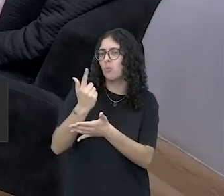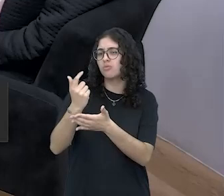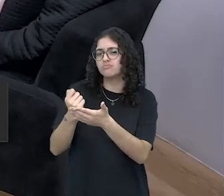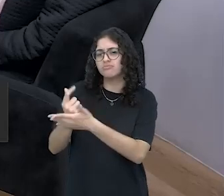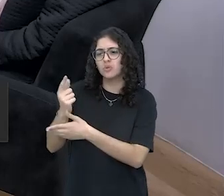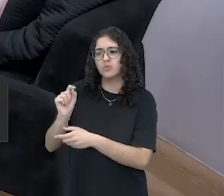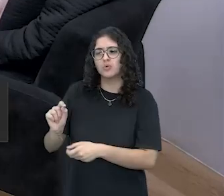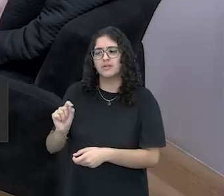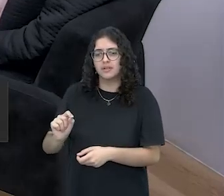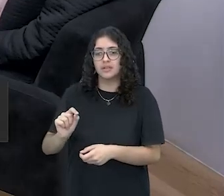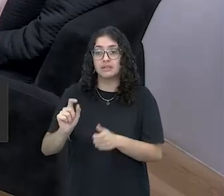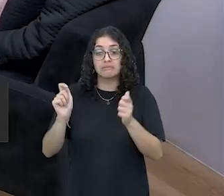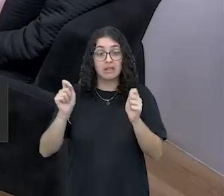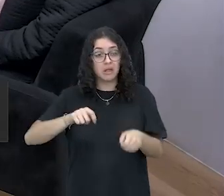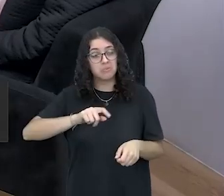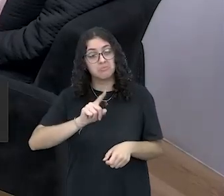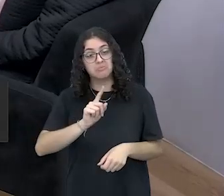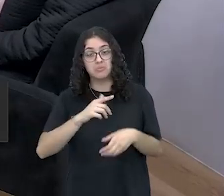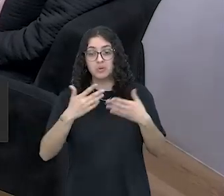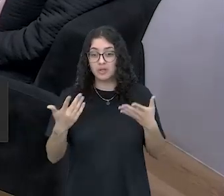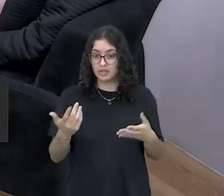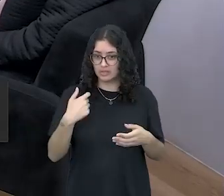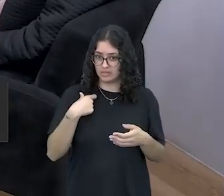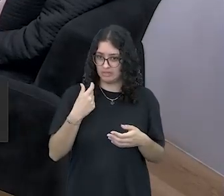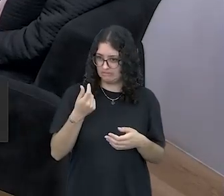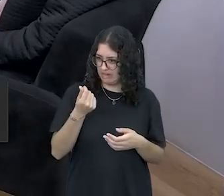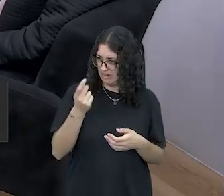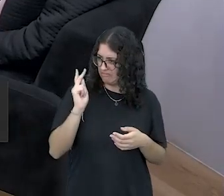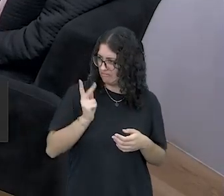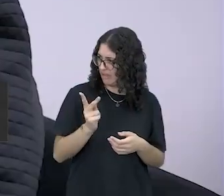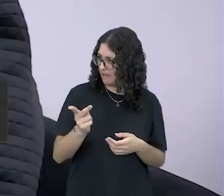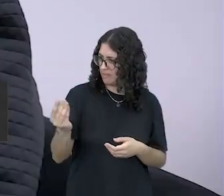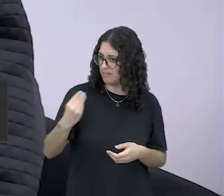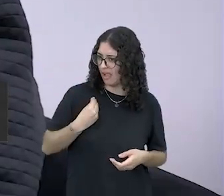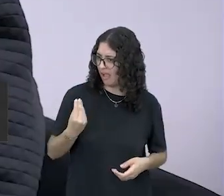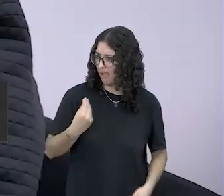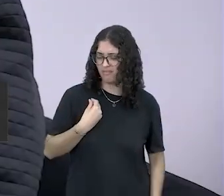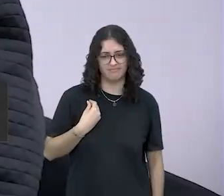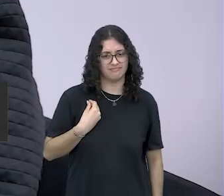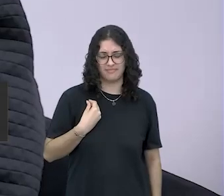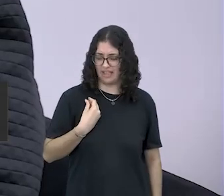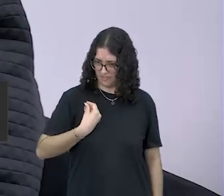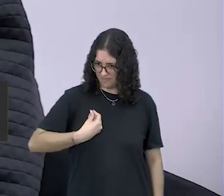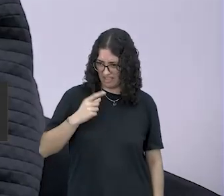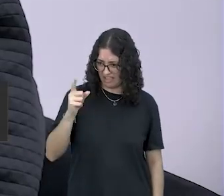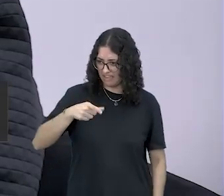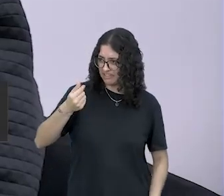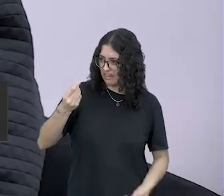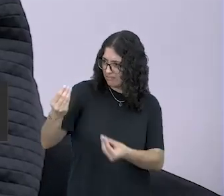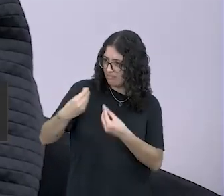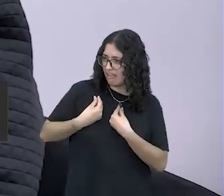quanto que é possível. Eu posso ter dinheiro toda hora? Não é assim, a vida não é assim.